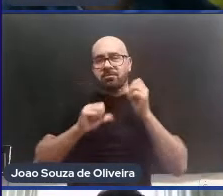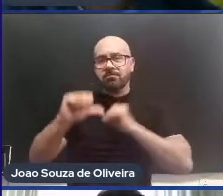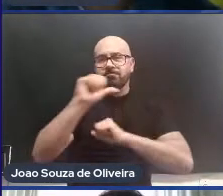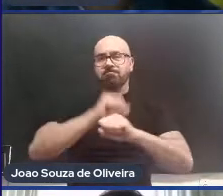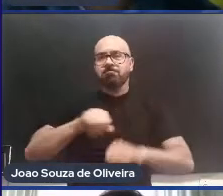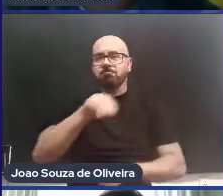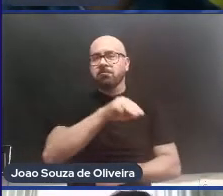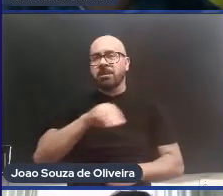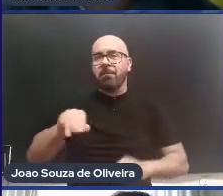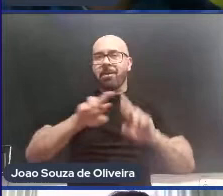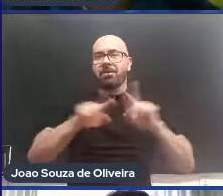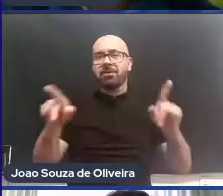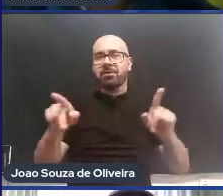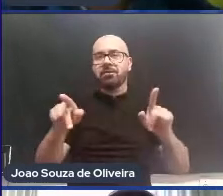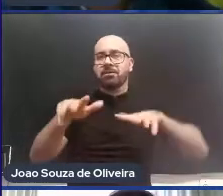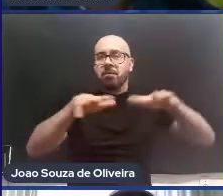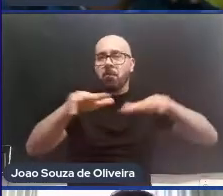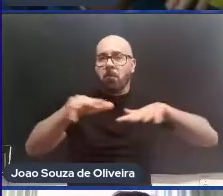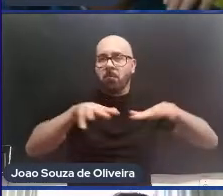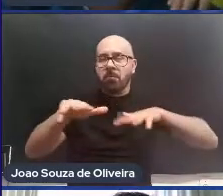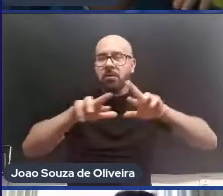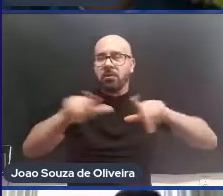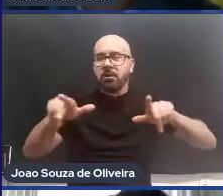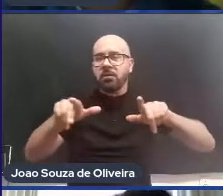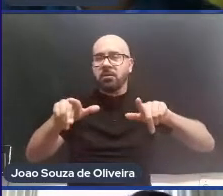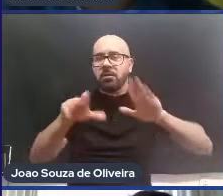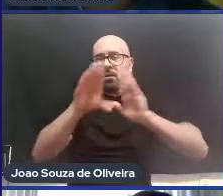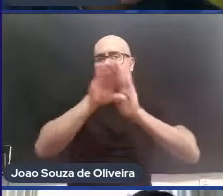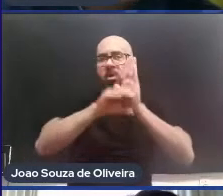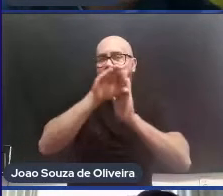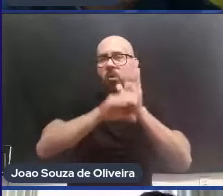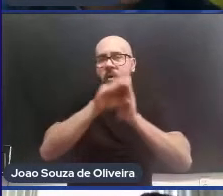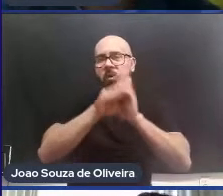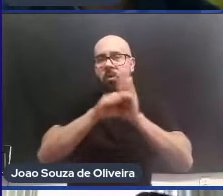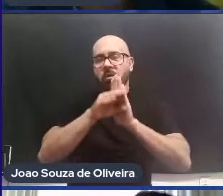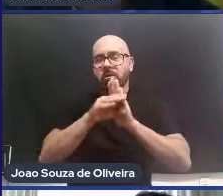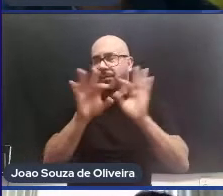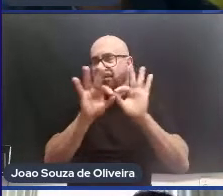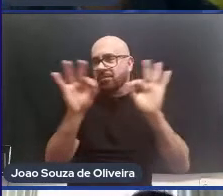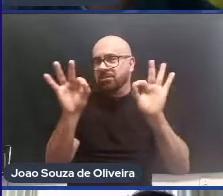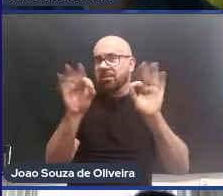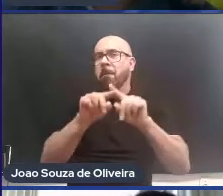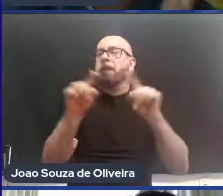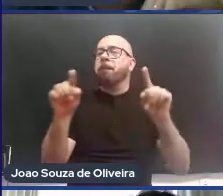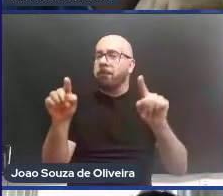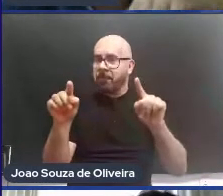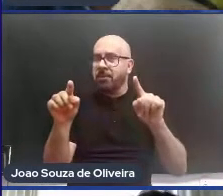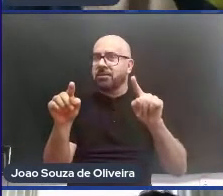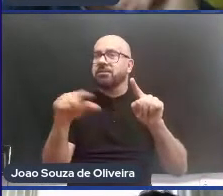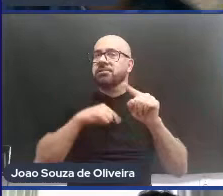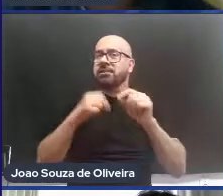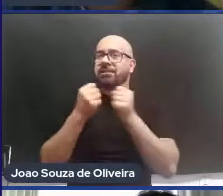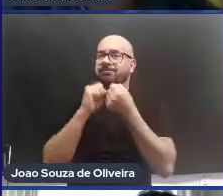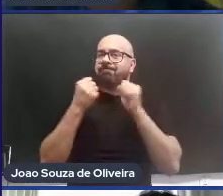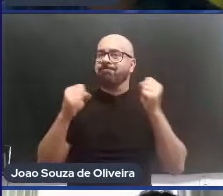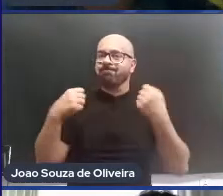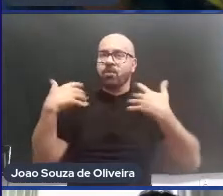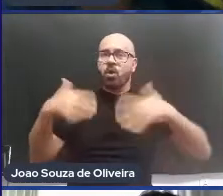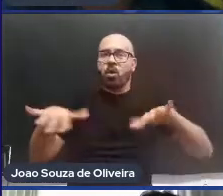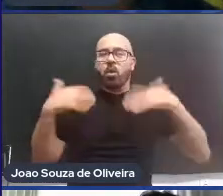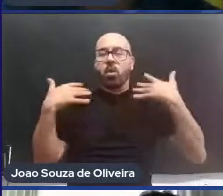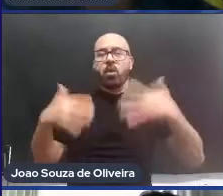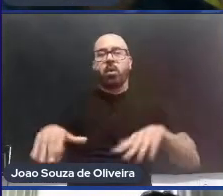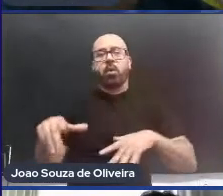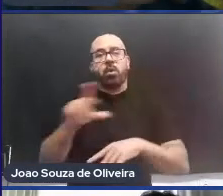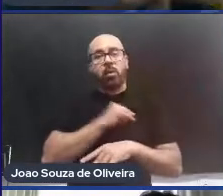método é de mexer a com conceitos que parecem simples mas que eles têm uma amplitude significativa